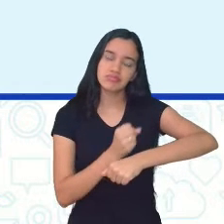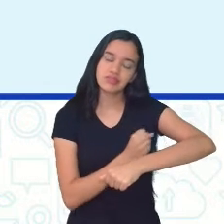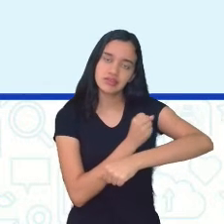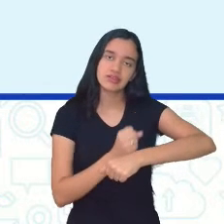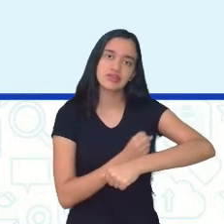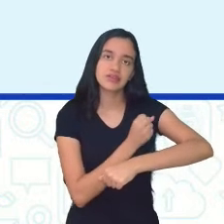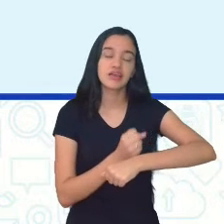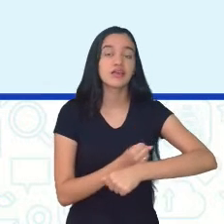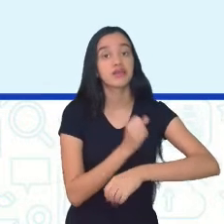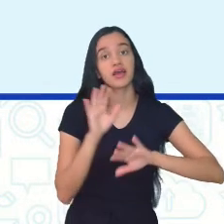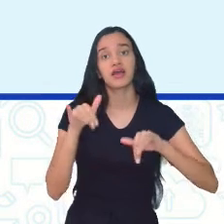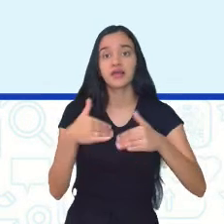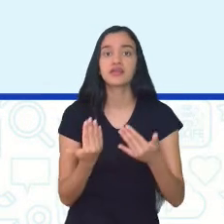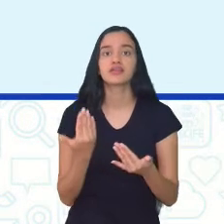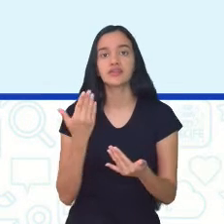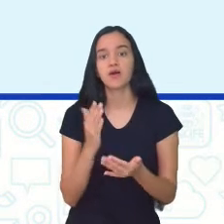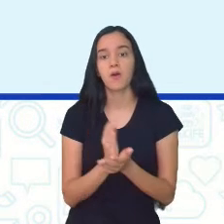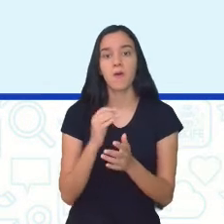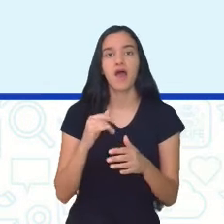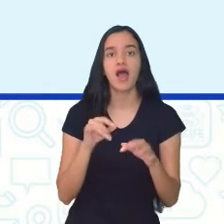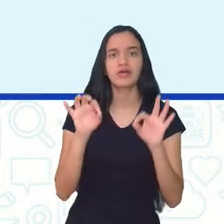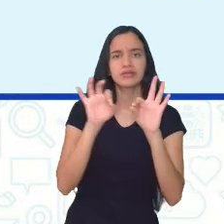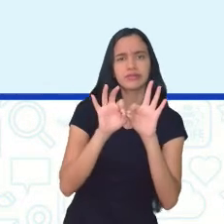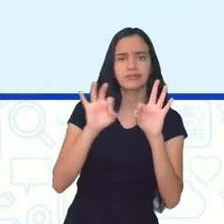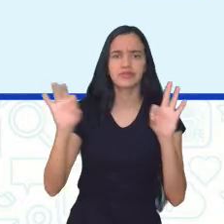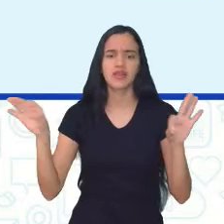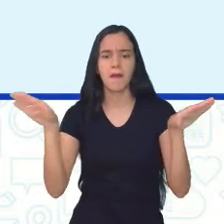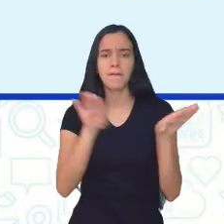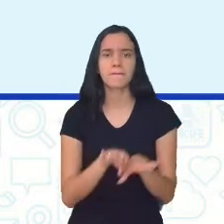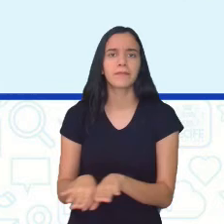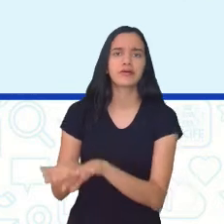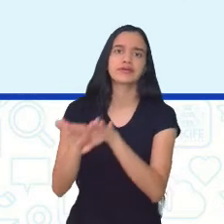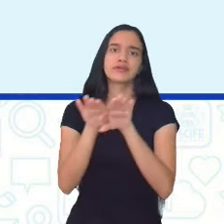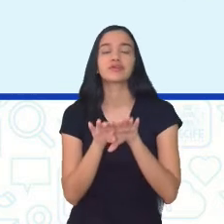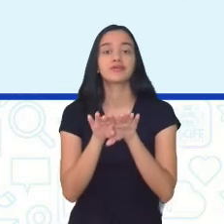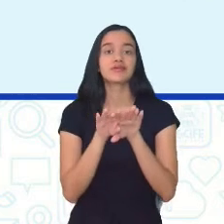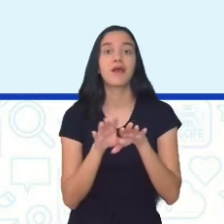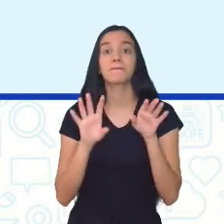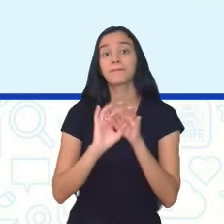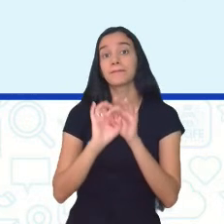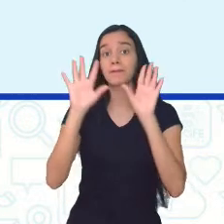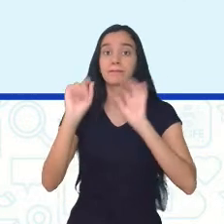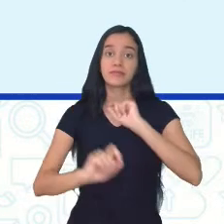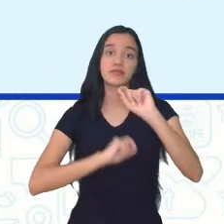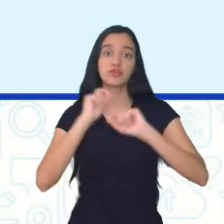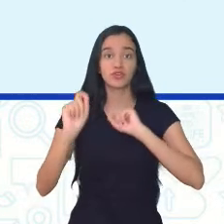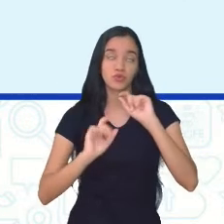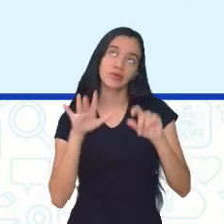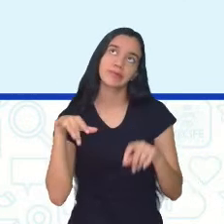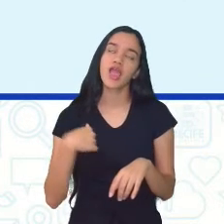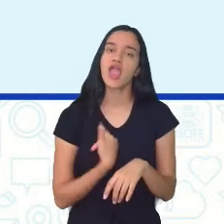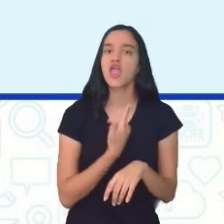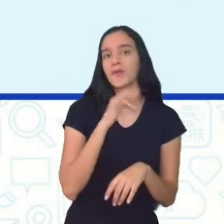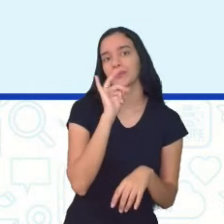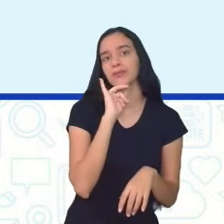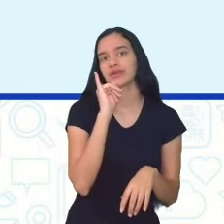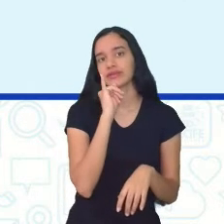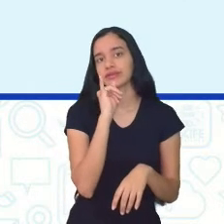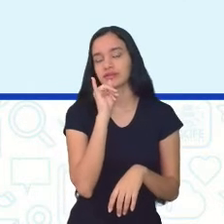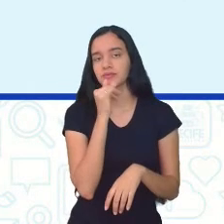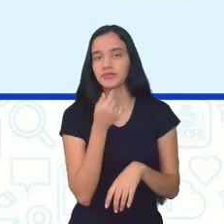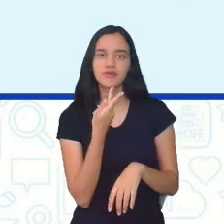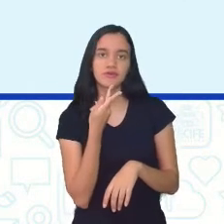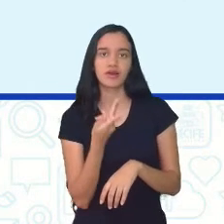pezinho. Então, essas medidas padronizadas permitem que eu, por exemplo, diga